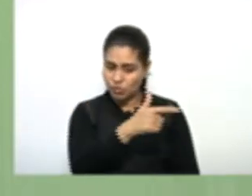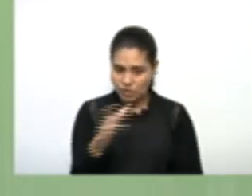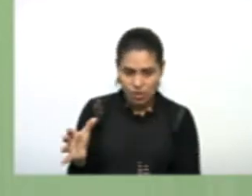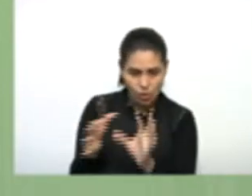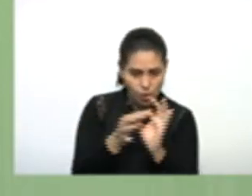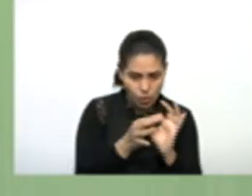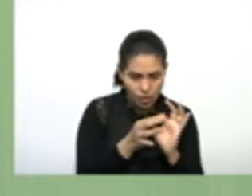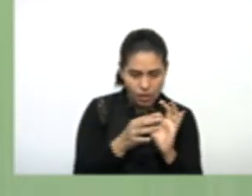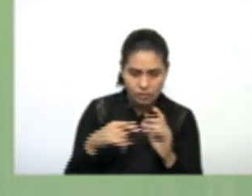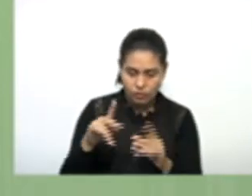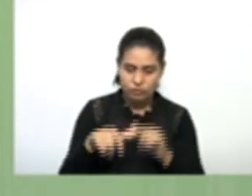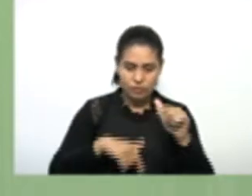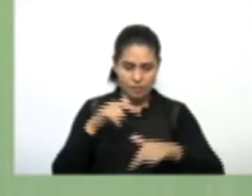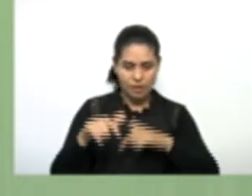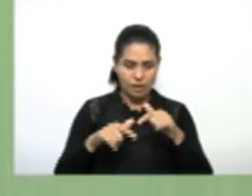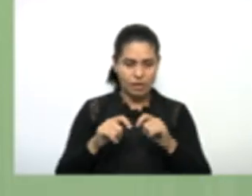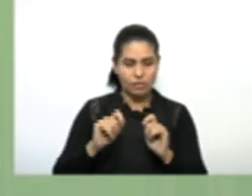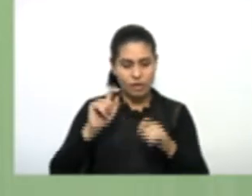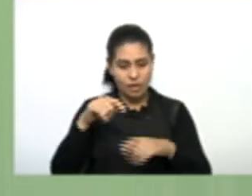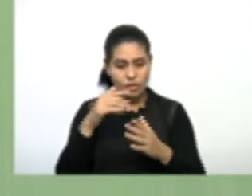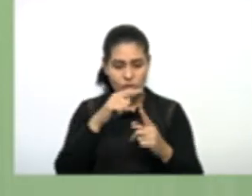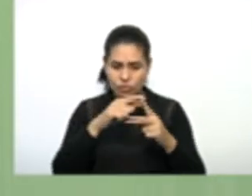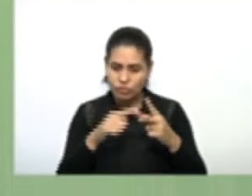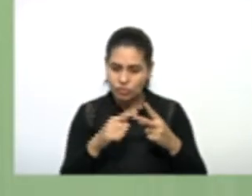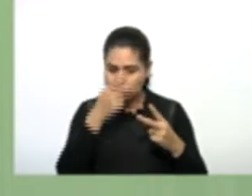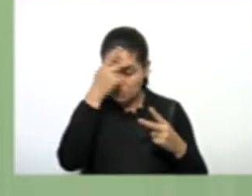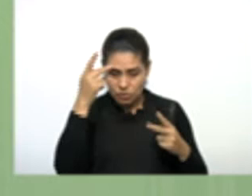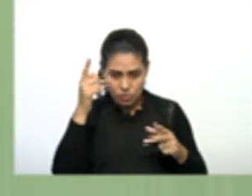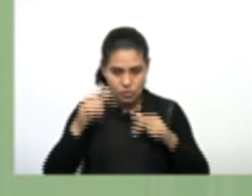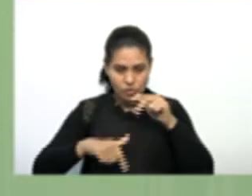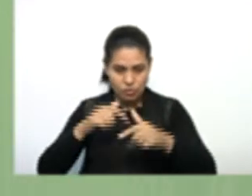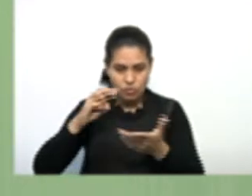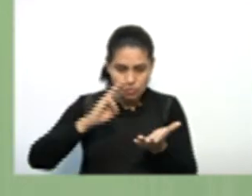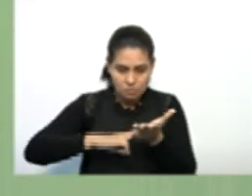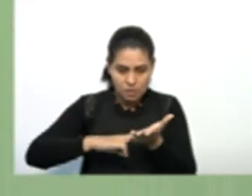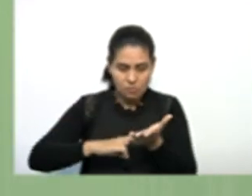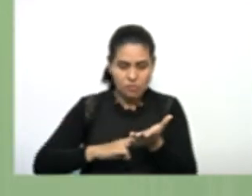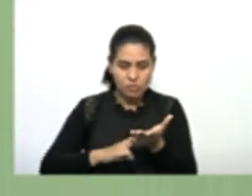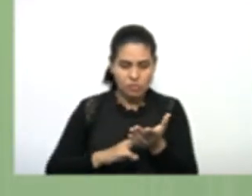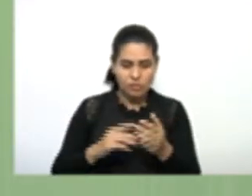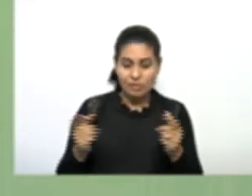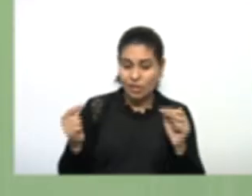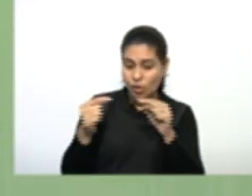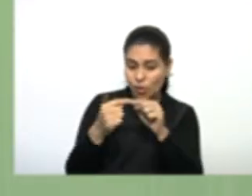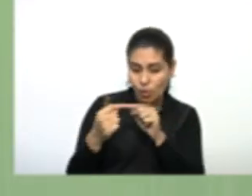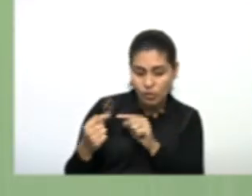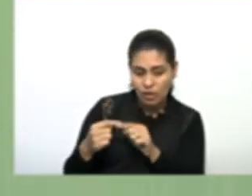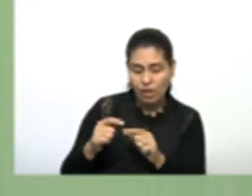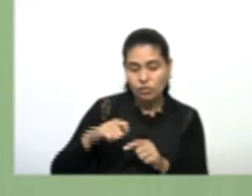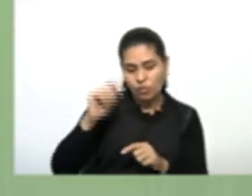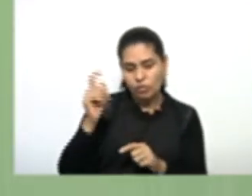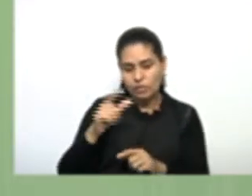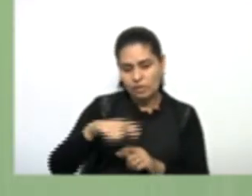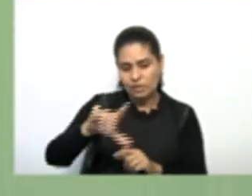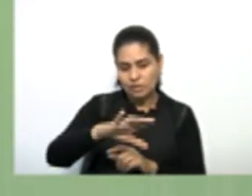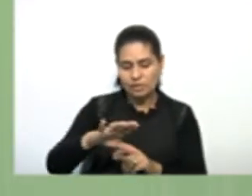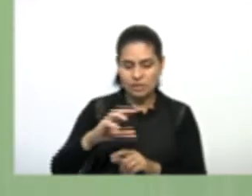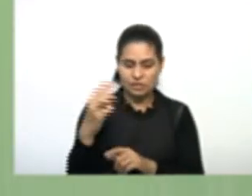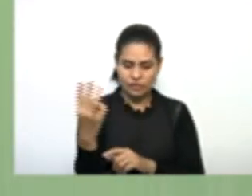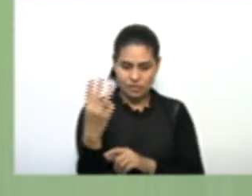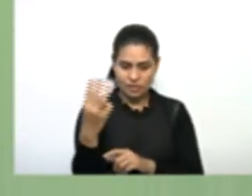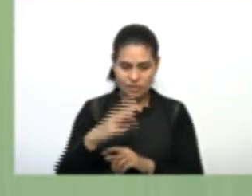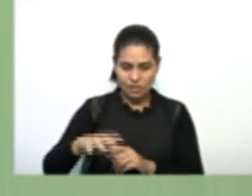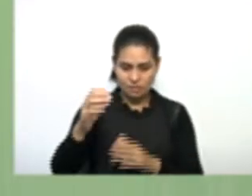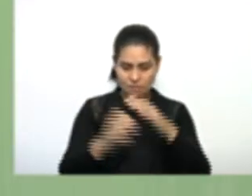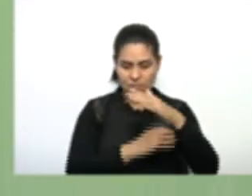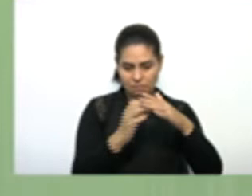vínculo empregatício entre ele e seus associados, nem entre as tomadoras de serviços